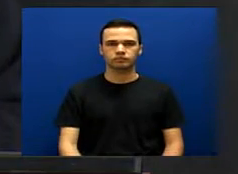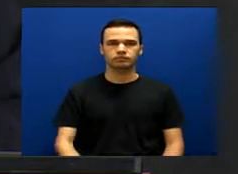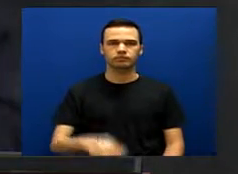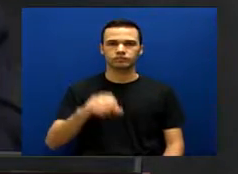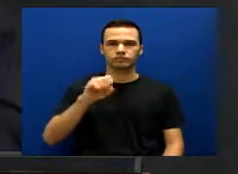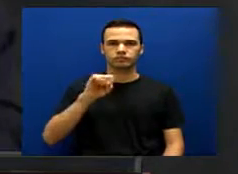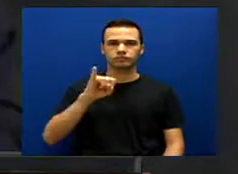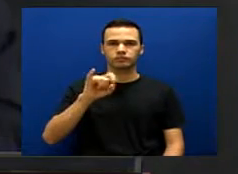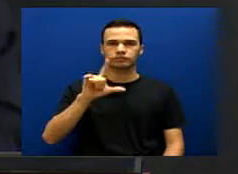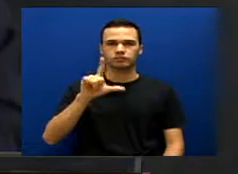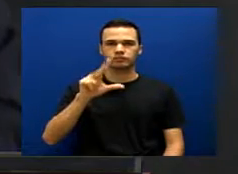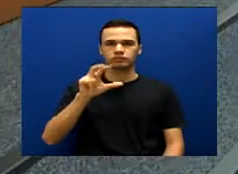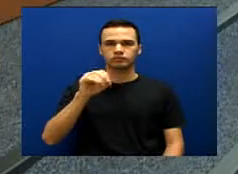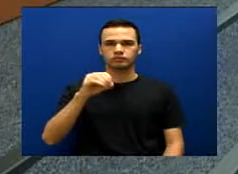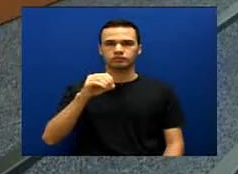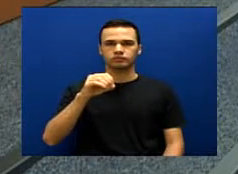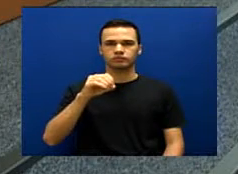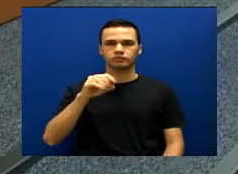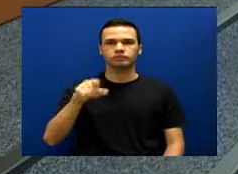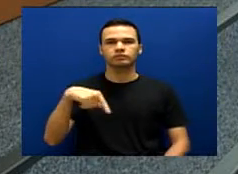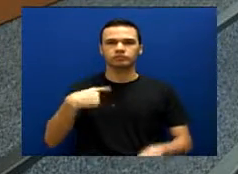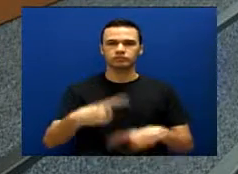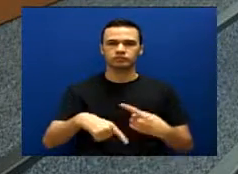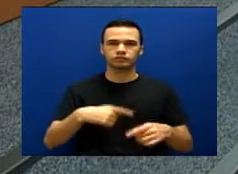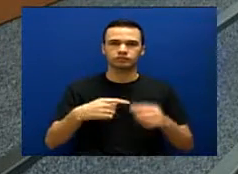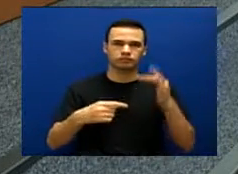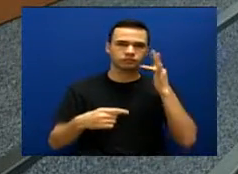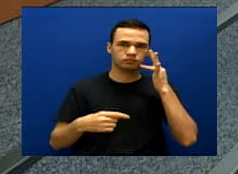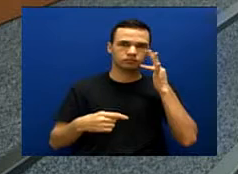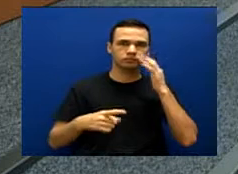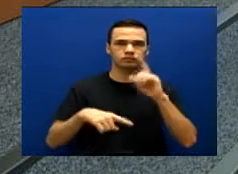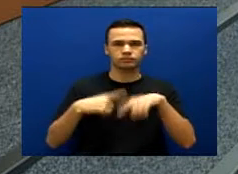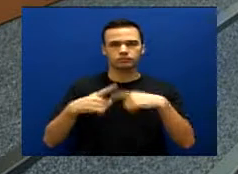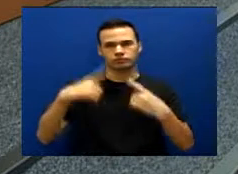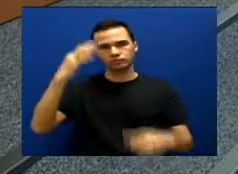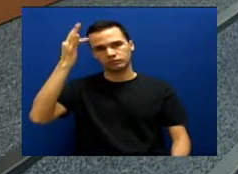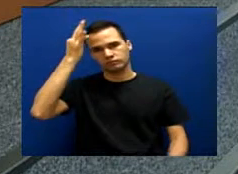Silvano Júnior. Depois Dini e depois Fausto.